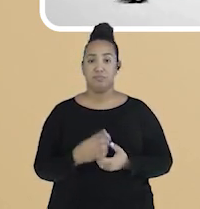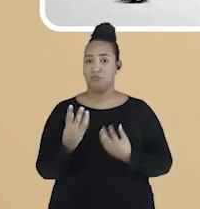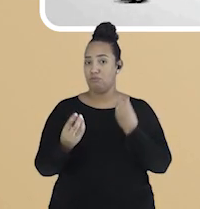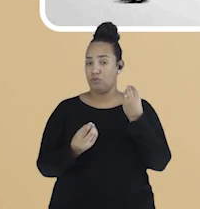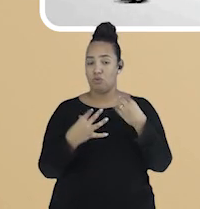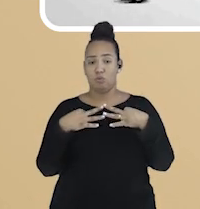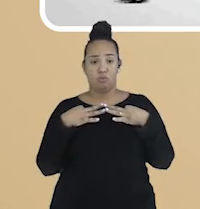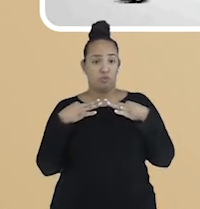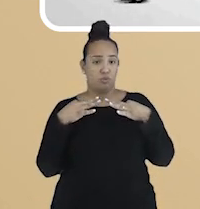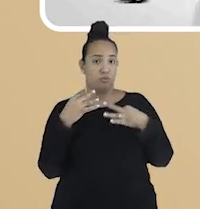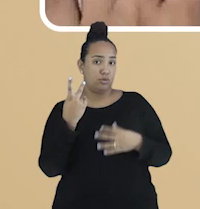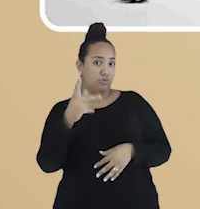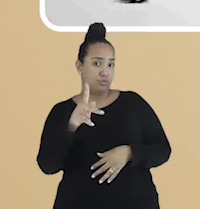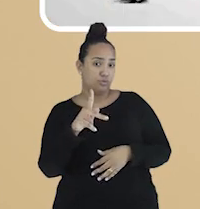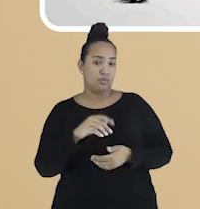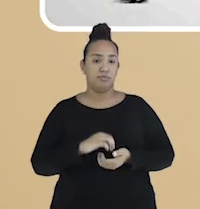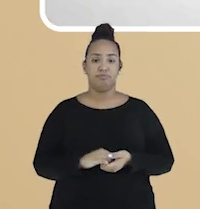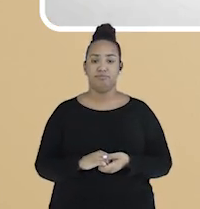Como você deveria se vestir,